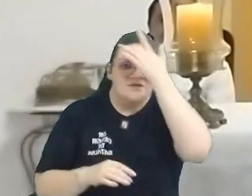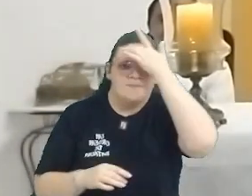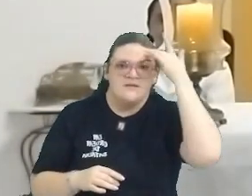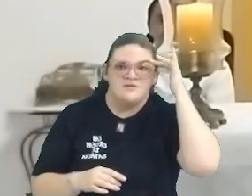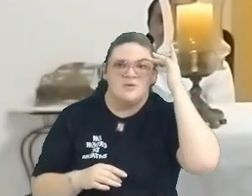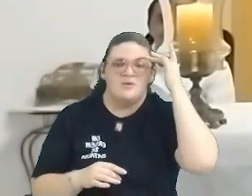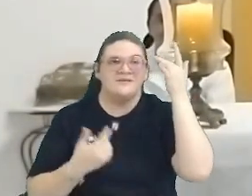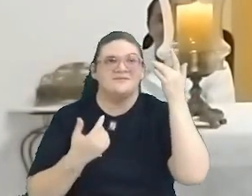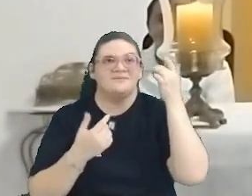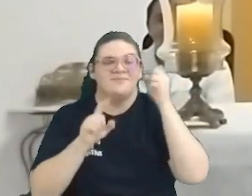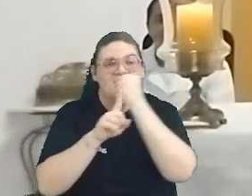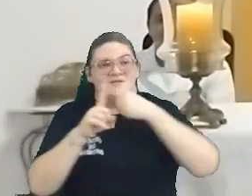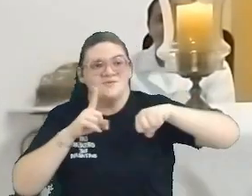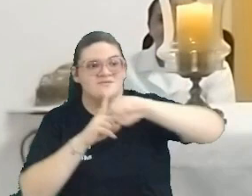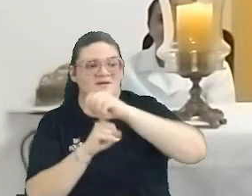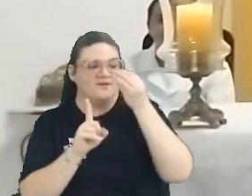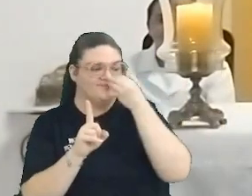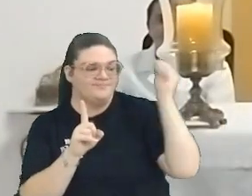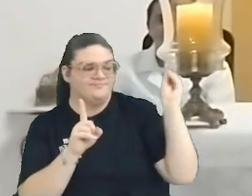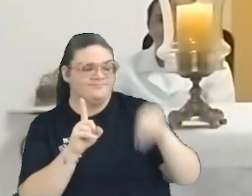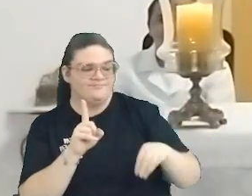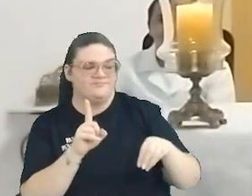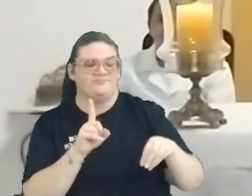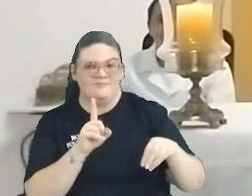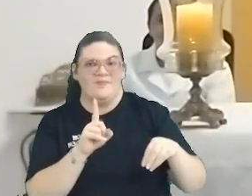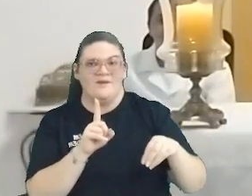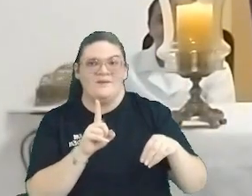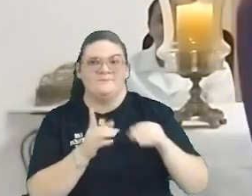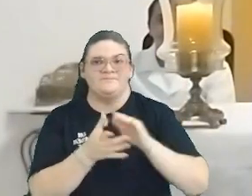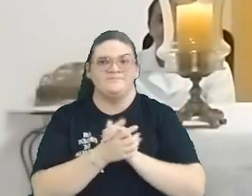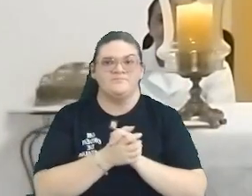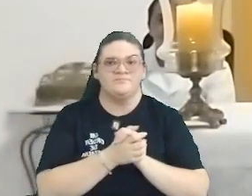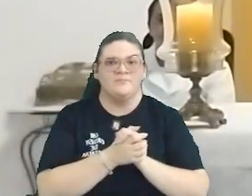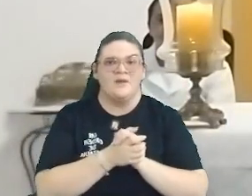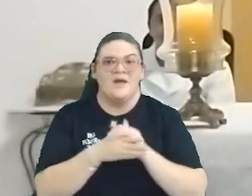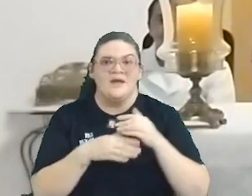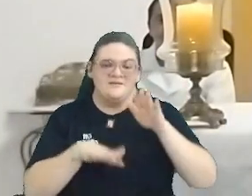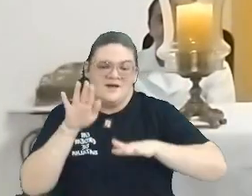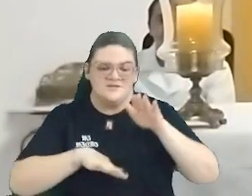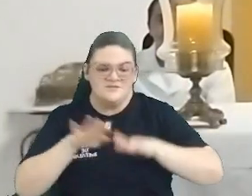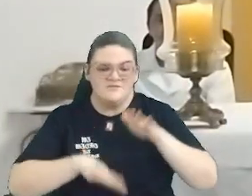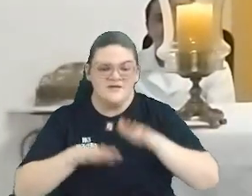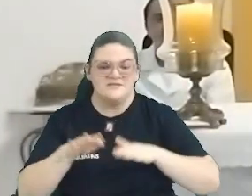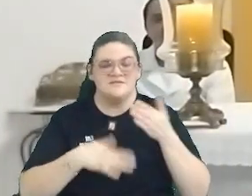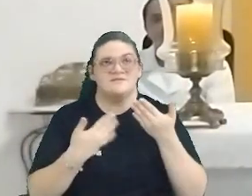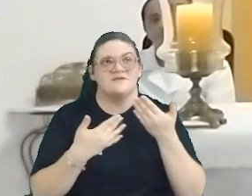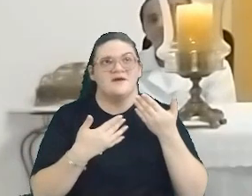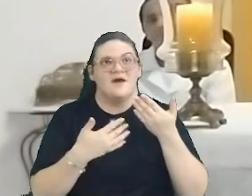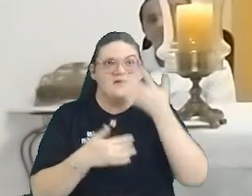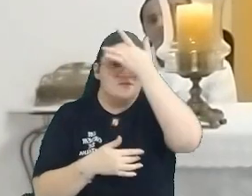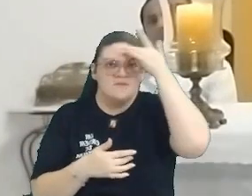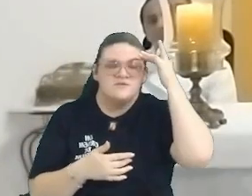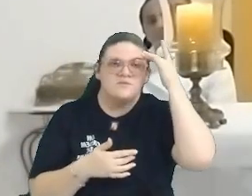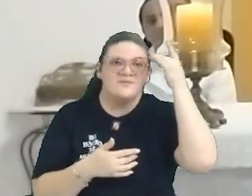sociedade rejeita e que muitas vezes quem é de igreja também rejeita, porque não vê em cada pessoa um templo